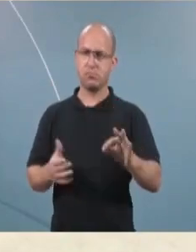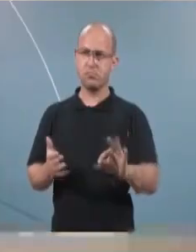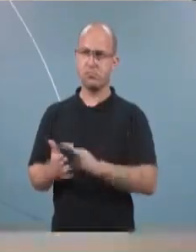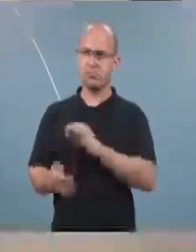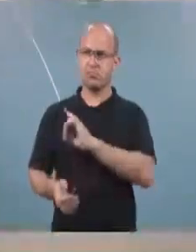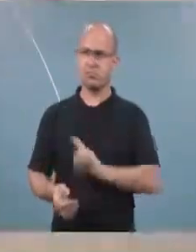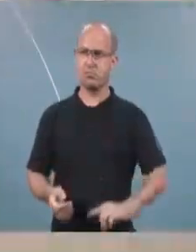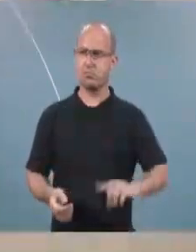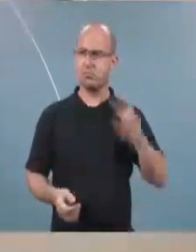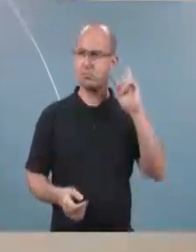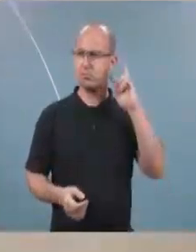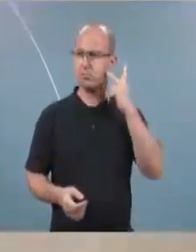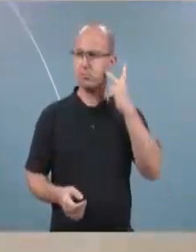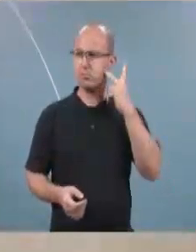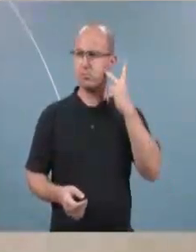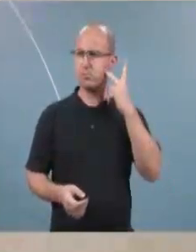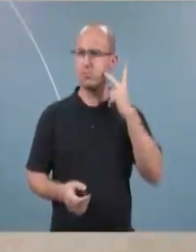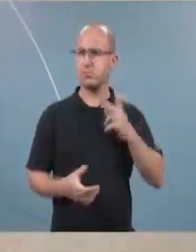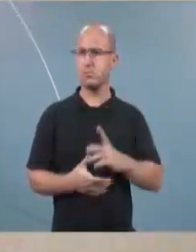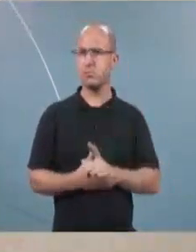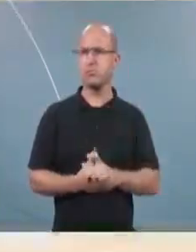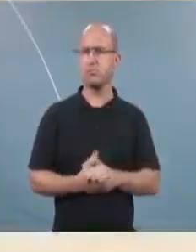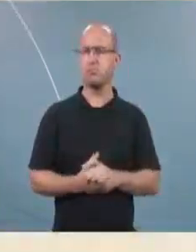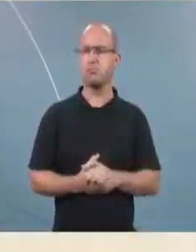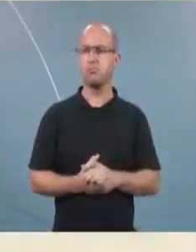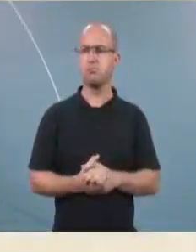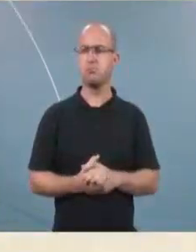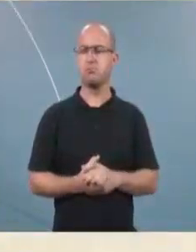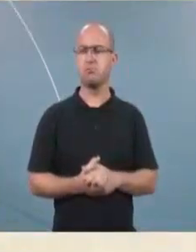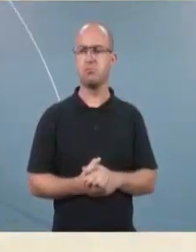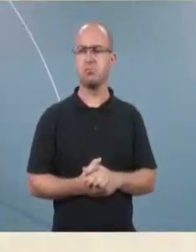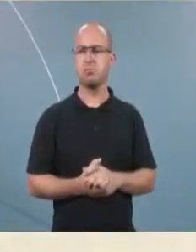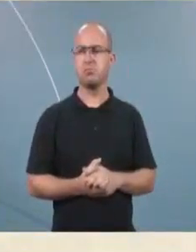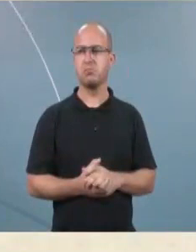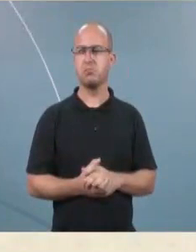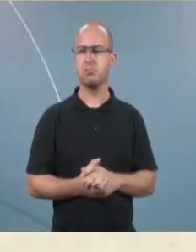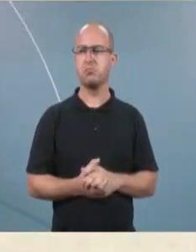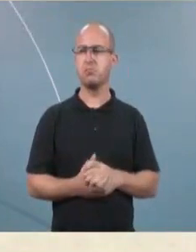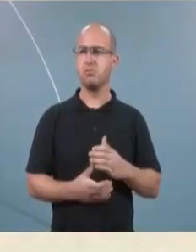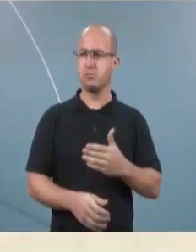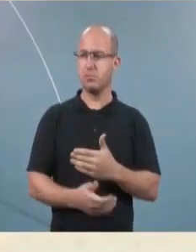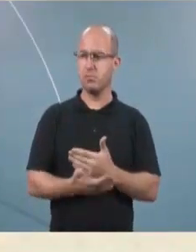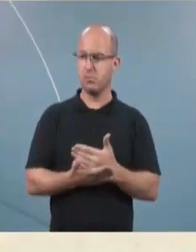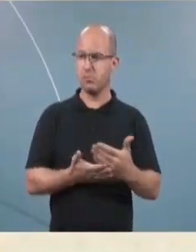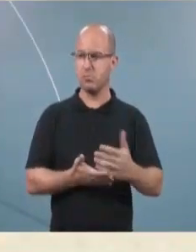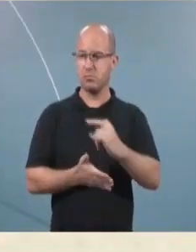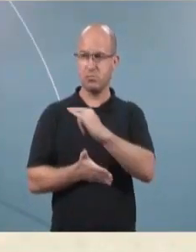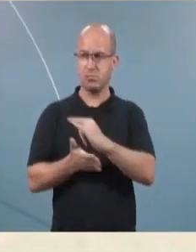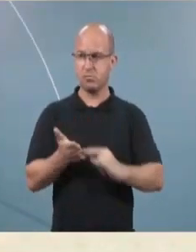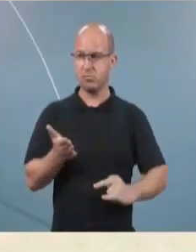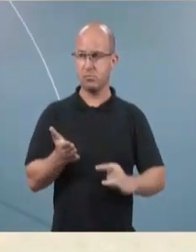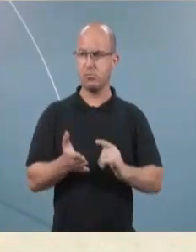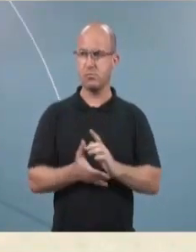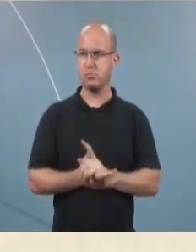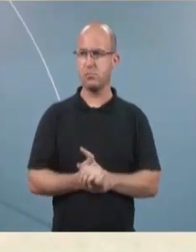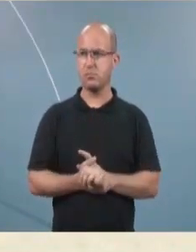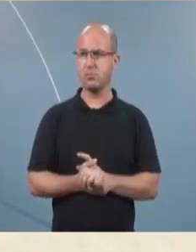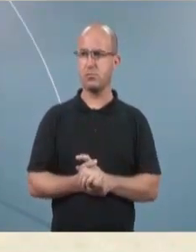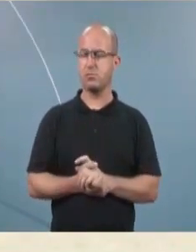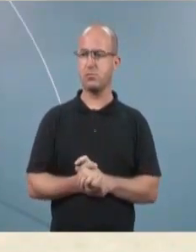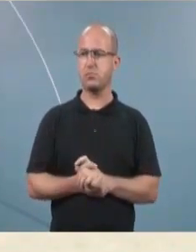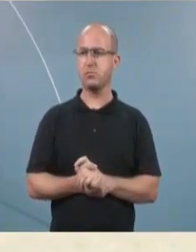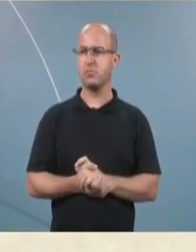da deputada divanei Basília certo então a gente vai fazer vamos vamos começar pelo requerimentos começar pelo